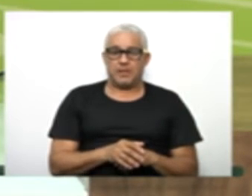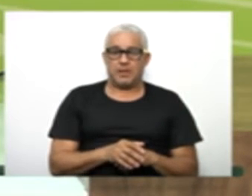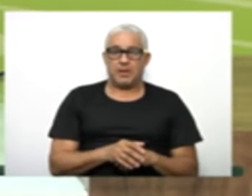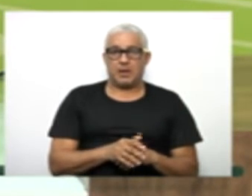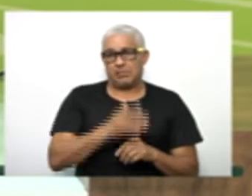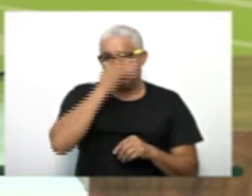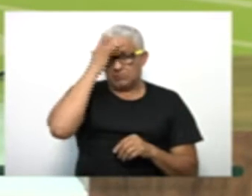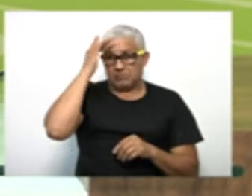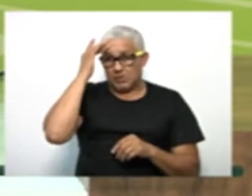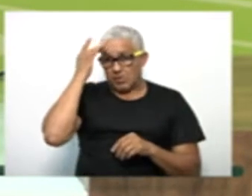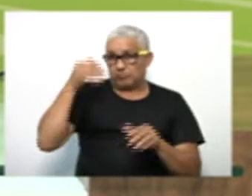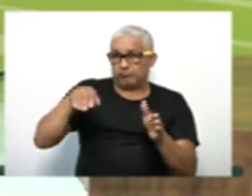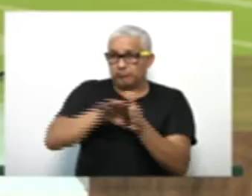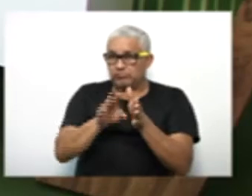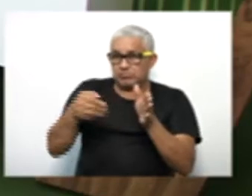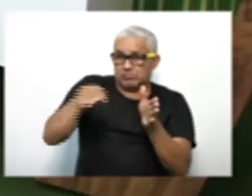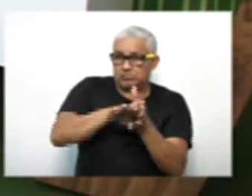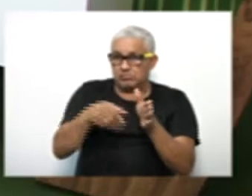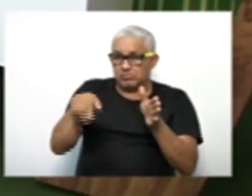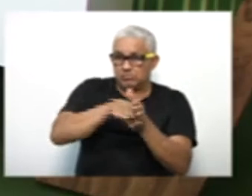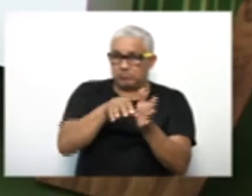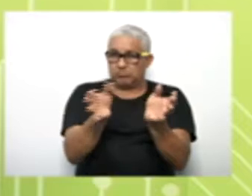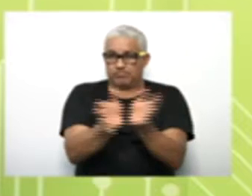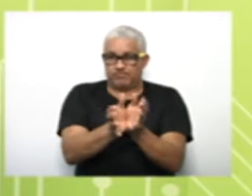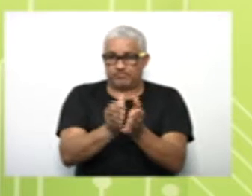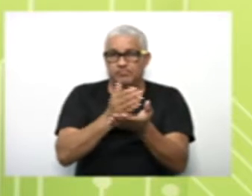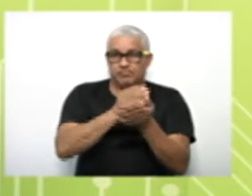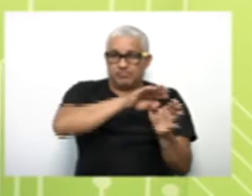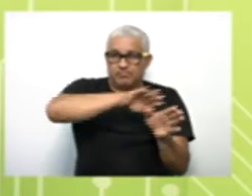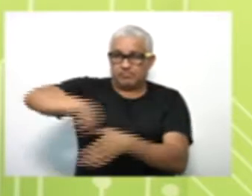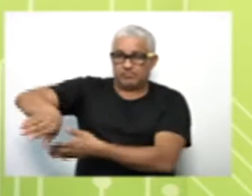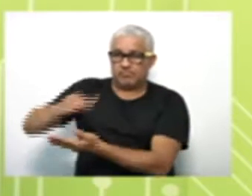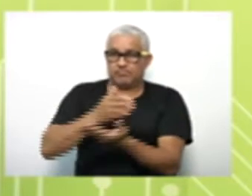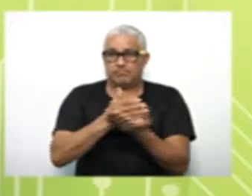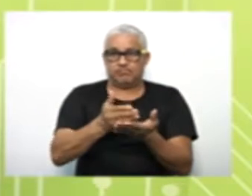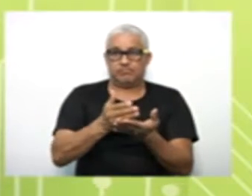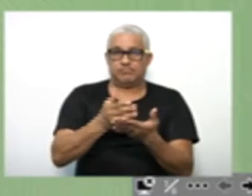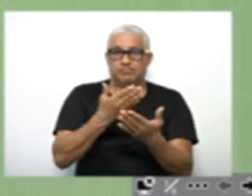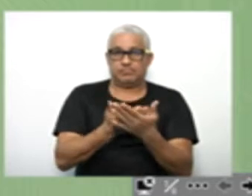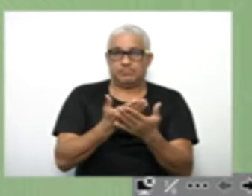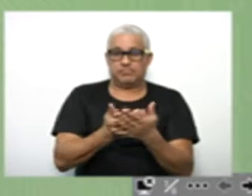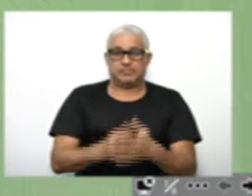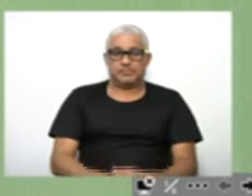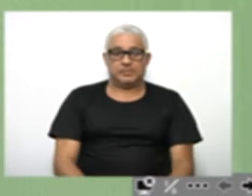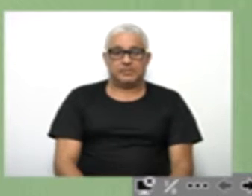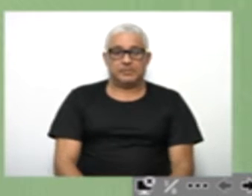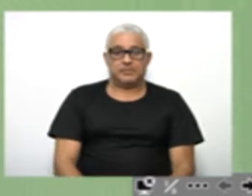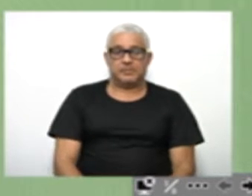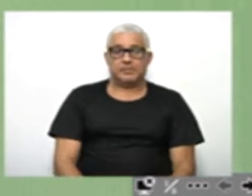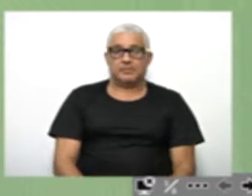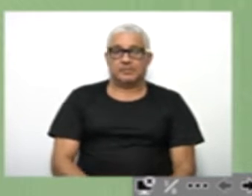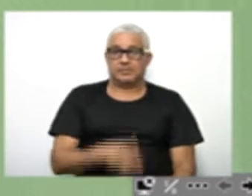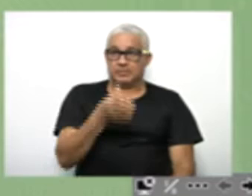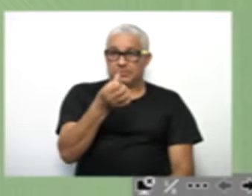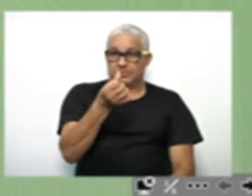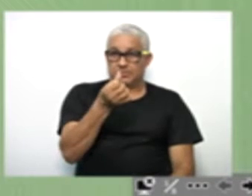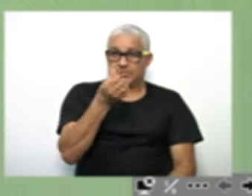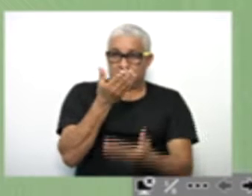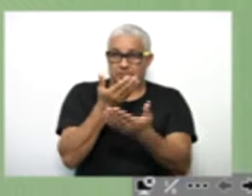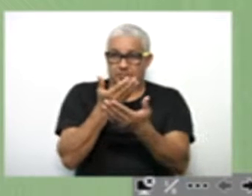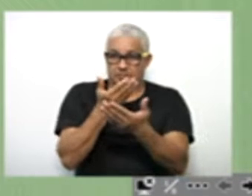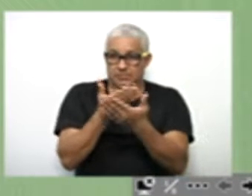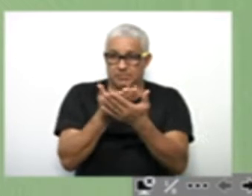da turma no grupo, professor. Então vamos começar a nossa aula, pessoal. Muito bem. A gente está na teleaula 6, né,